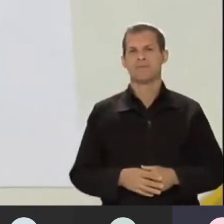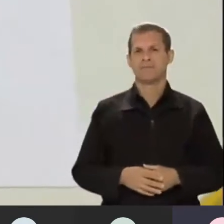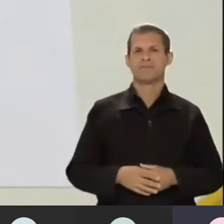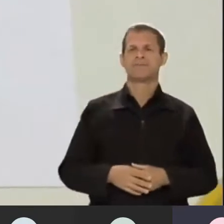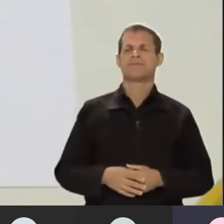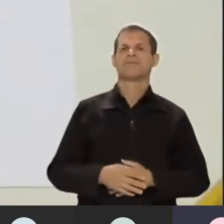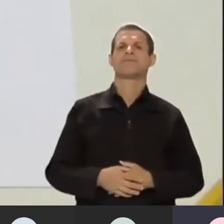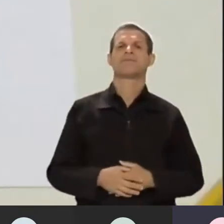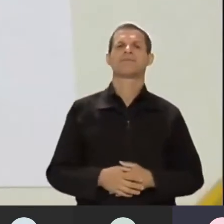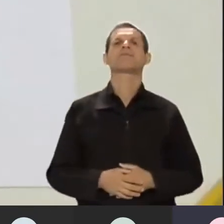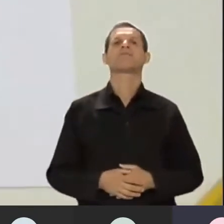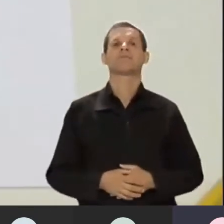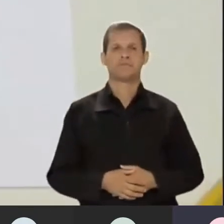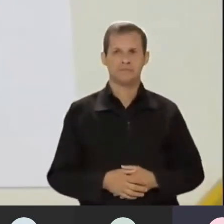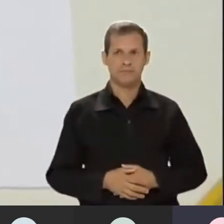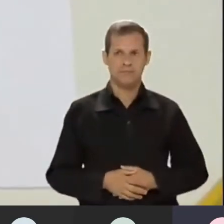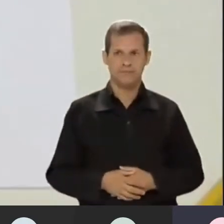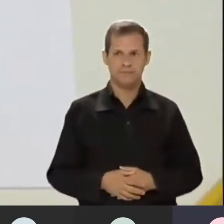Então, aqui,